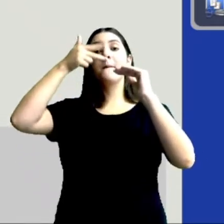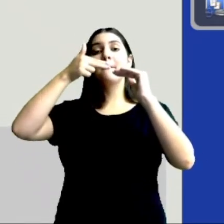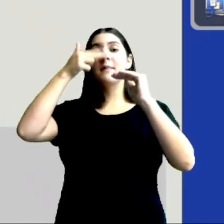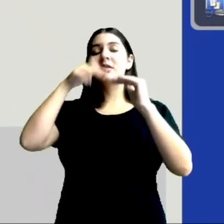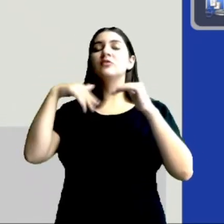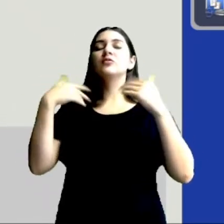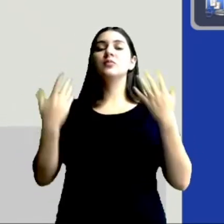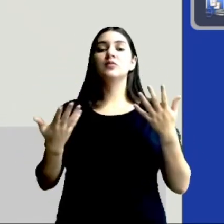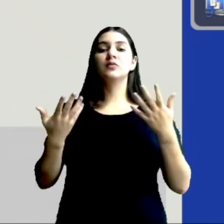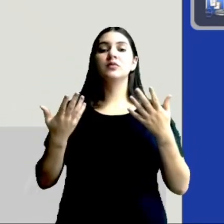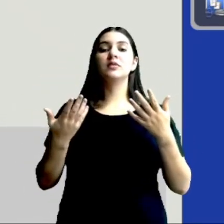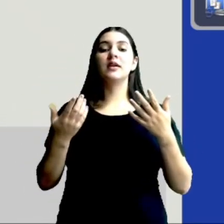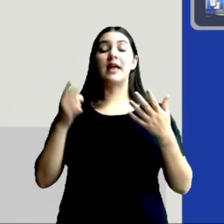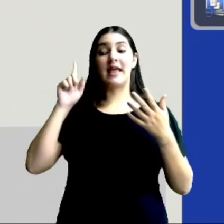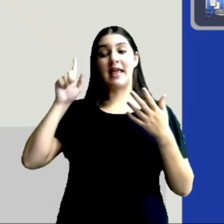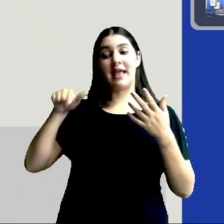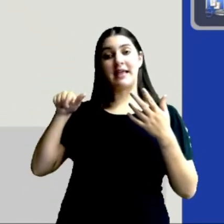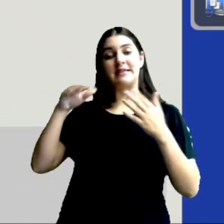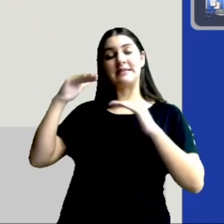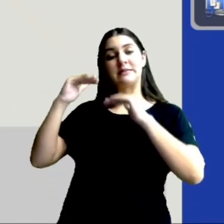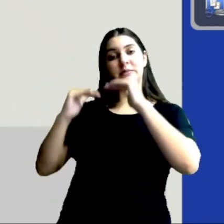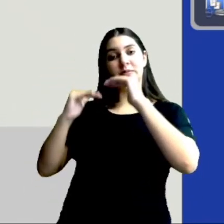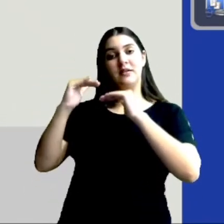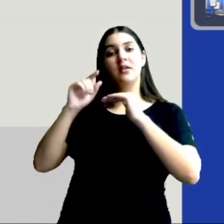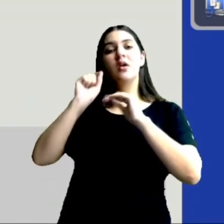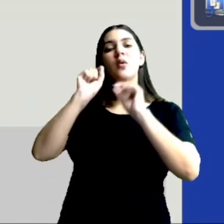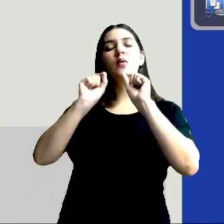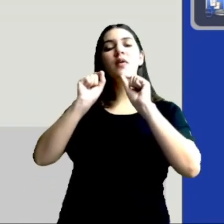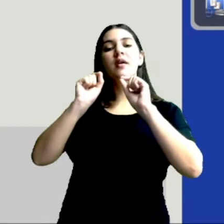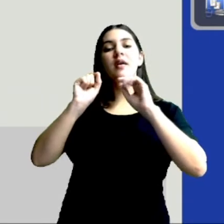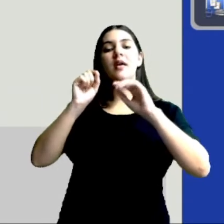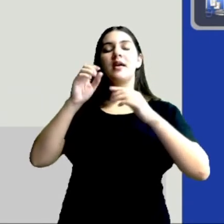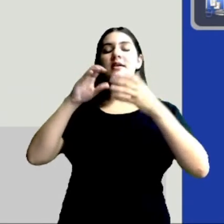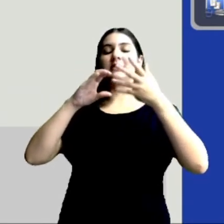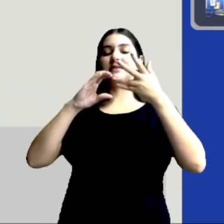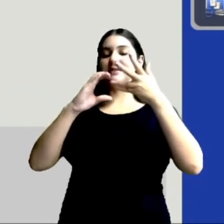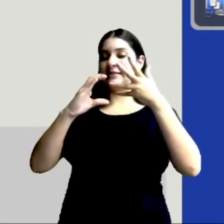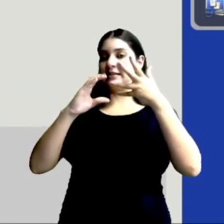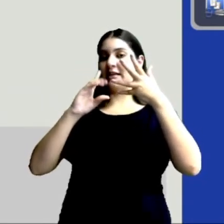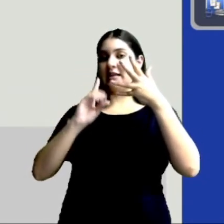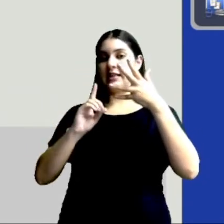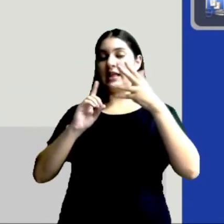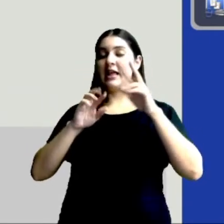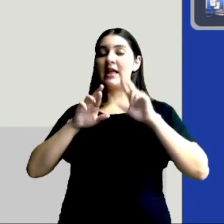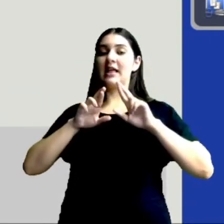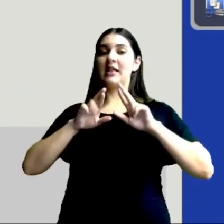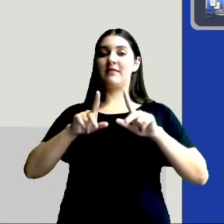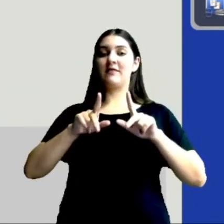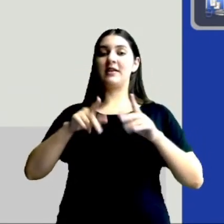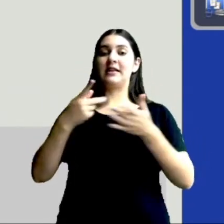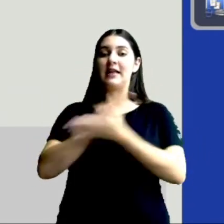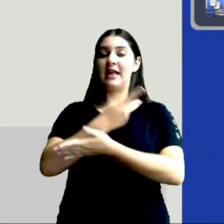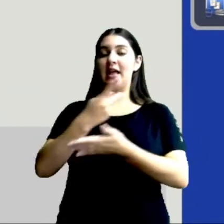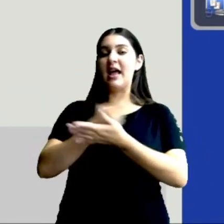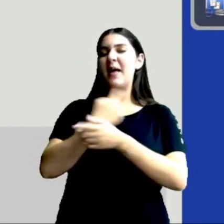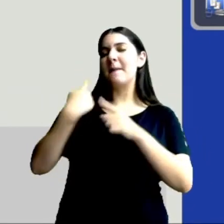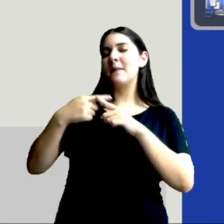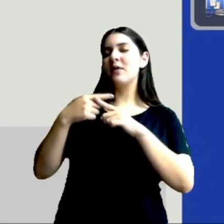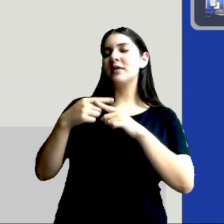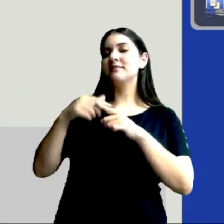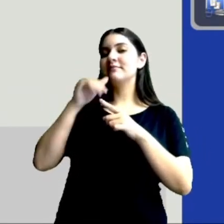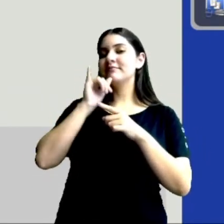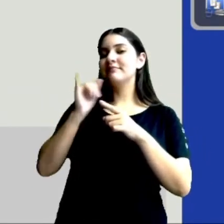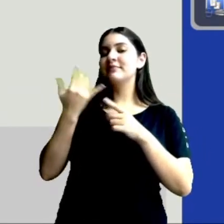assim, é uma situação de equilíbrio. Então, os itens C e D, ó, já não podem ser, porque ele está dizendo que está desequilibrado e